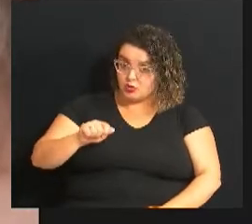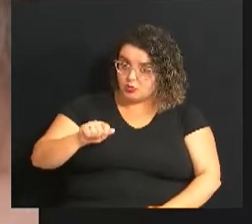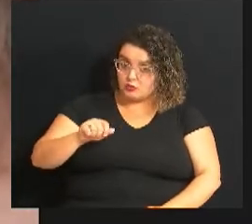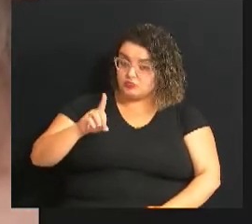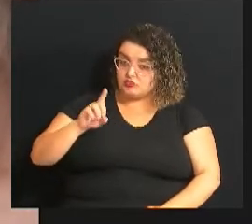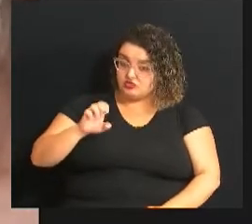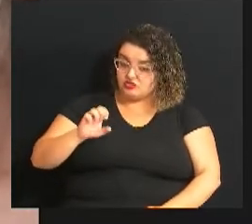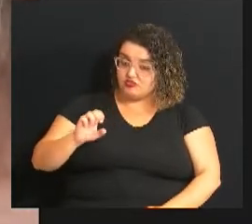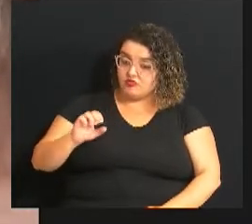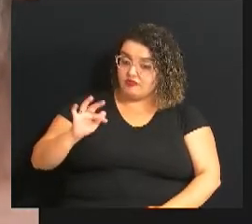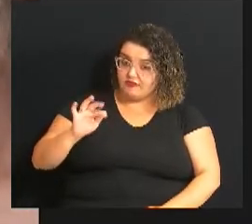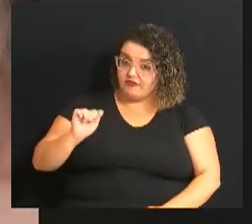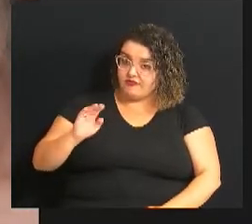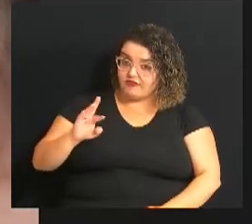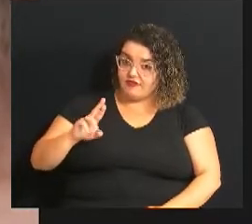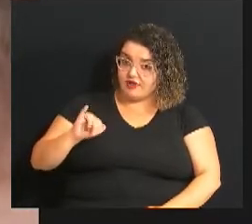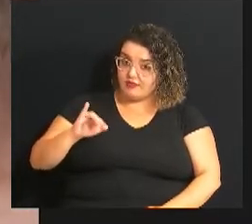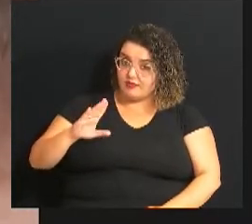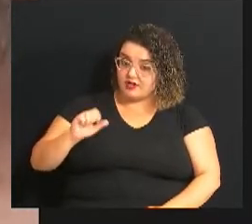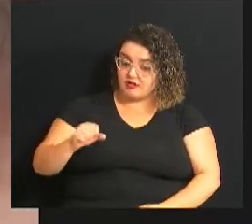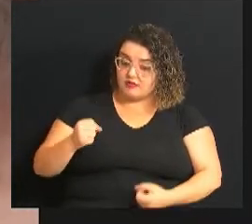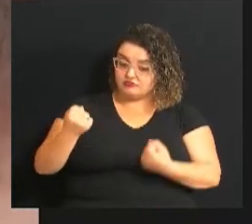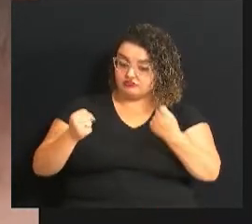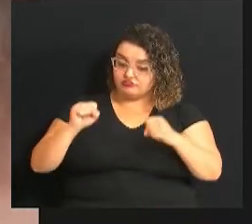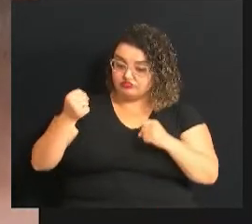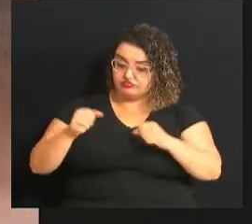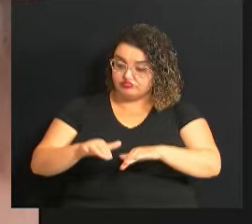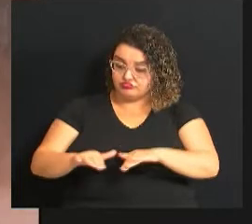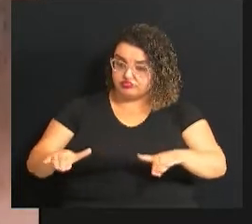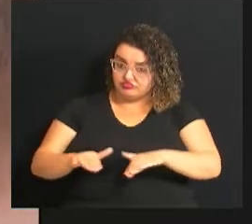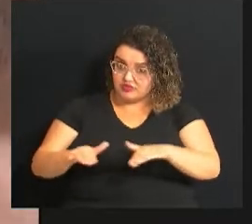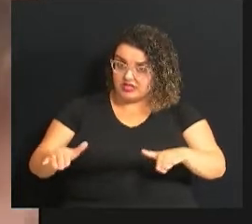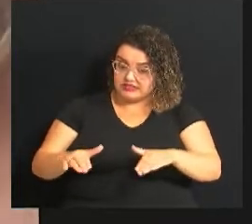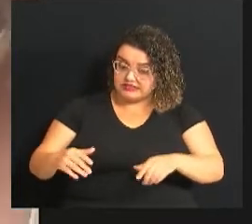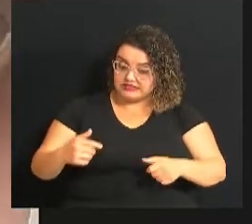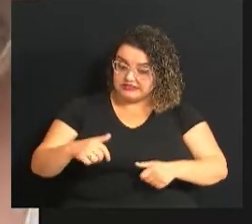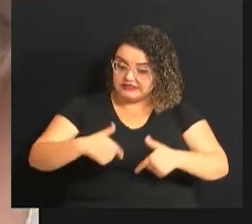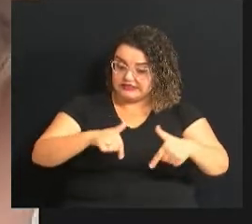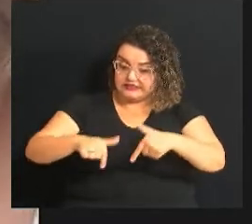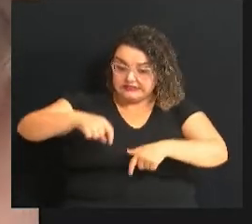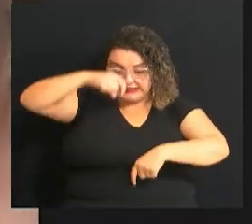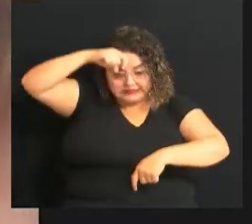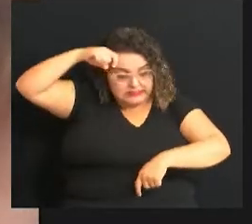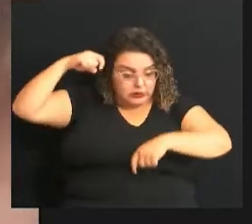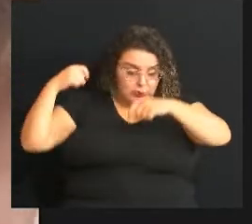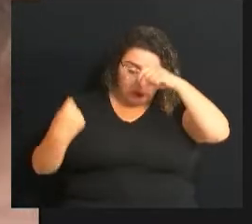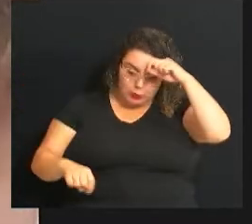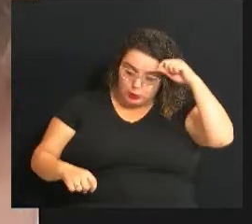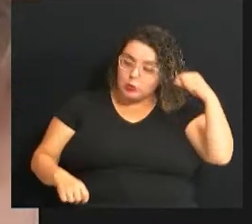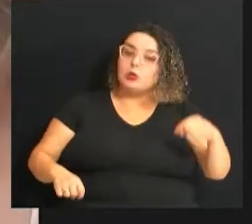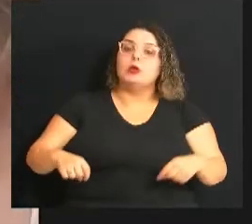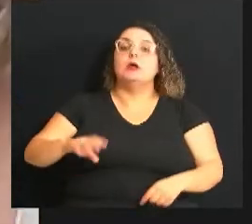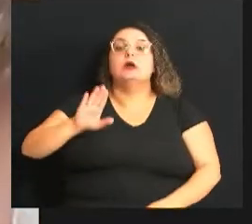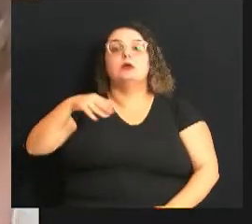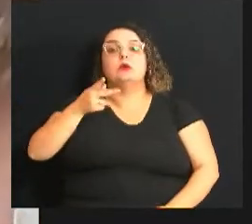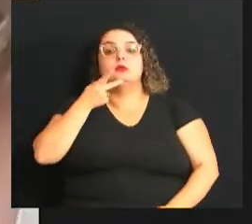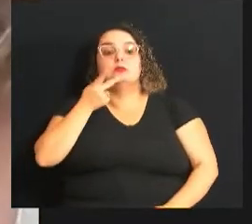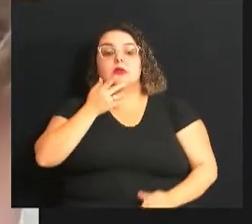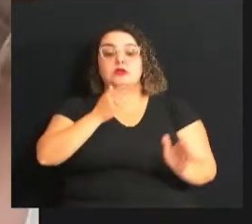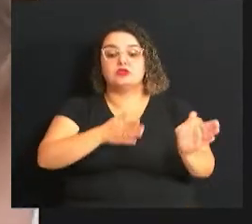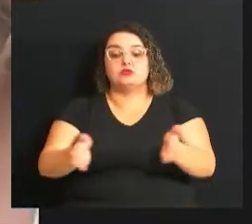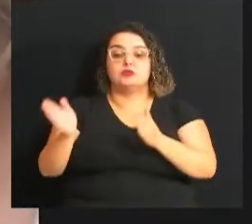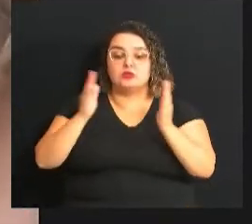são atividades que precisam, quando a gente fala de linha de produção, ou seja, meu trabalho depende do trabalho do outro. E a gente também